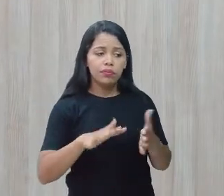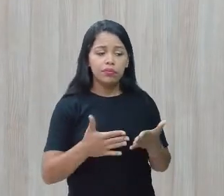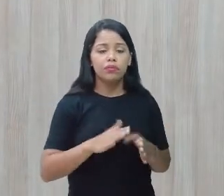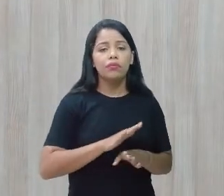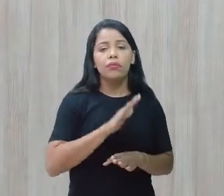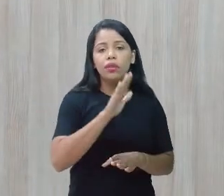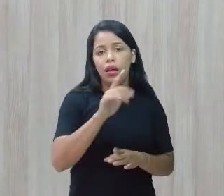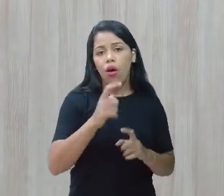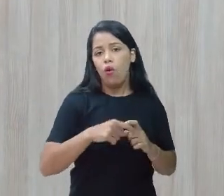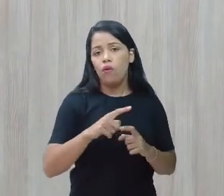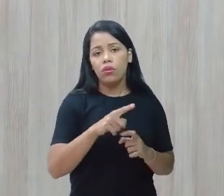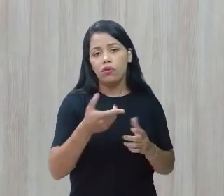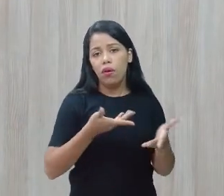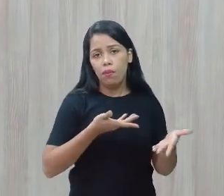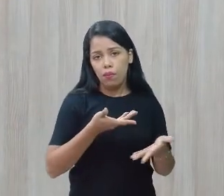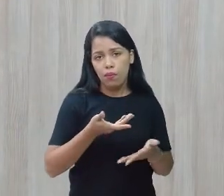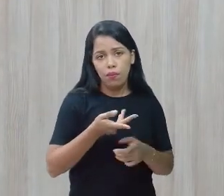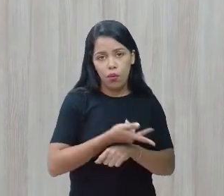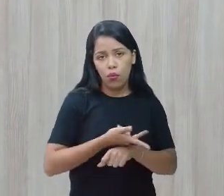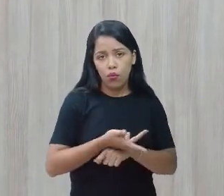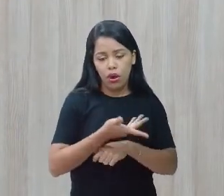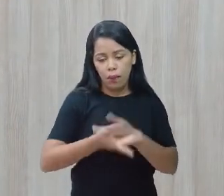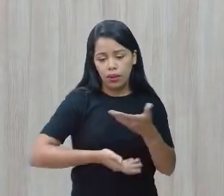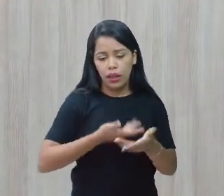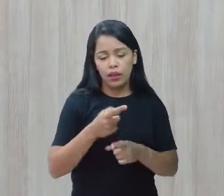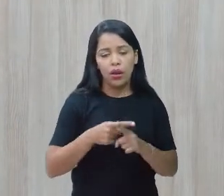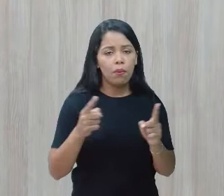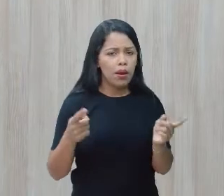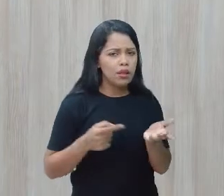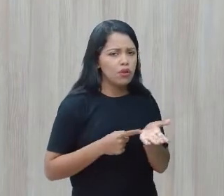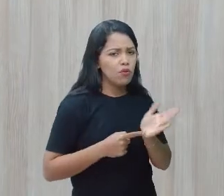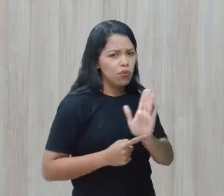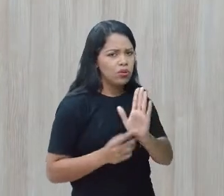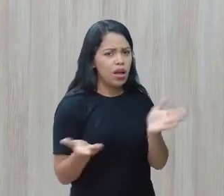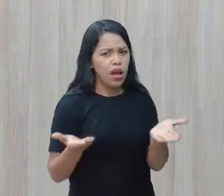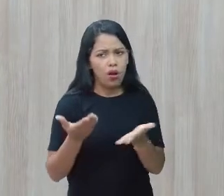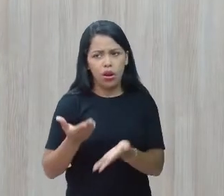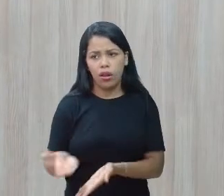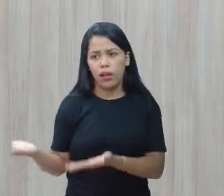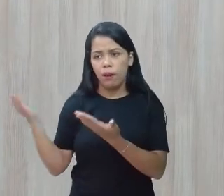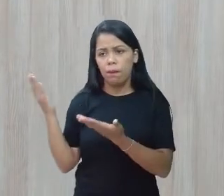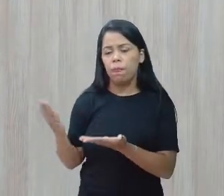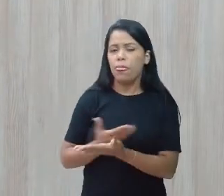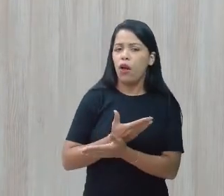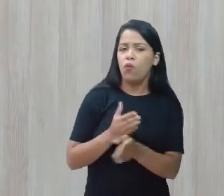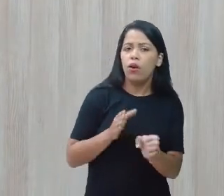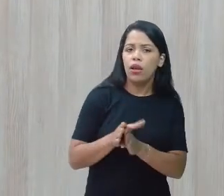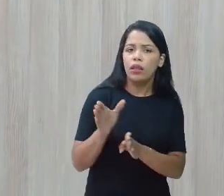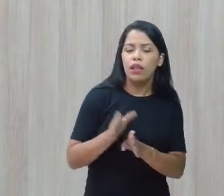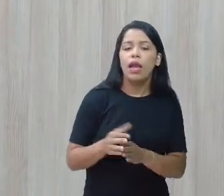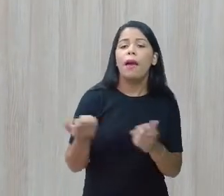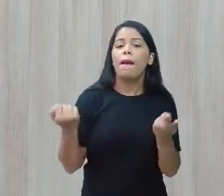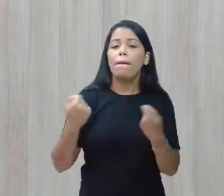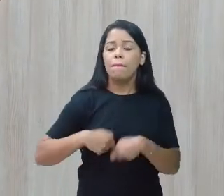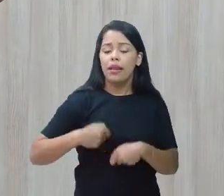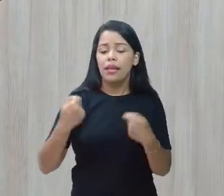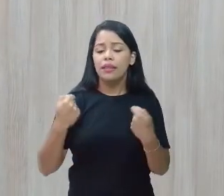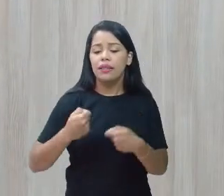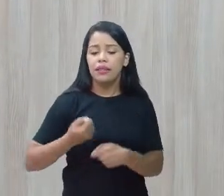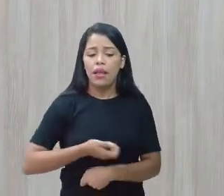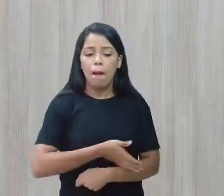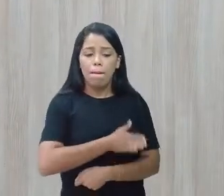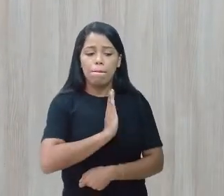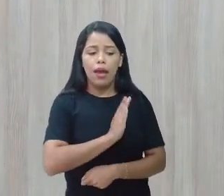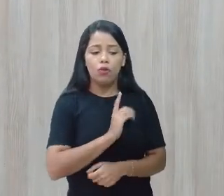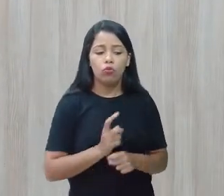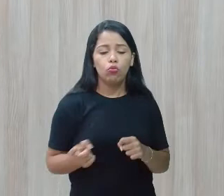irão procurar para o tratamento. Mas eu trouxe aqui algumas dicas, seguir as orientações do cardiologista. Algumas dicas aqui